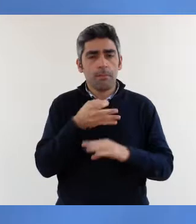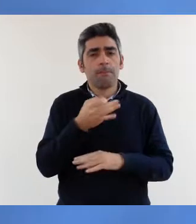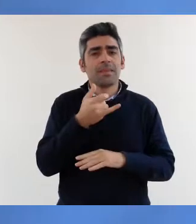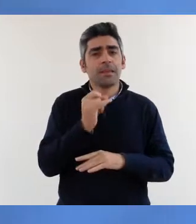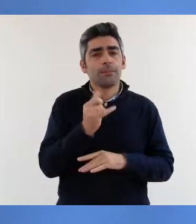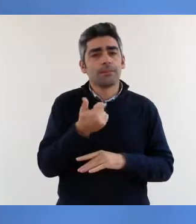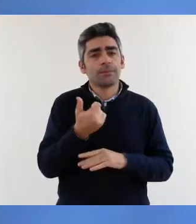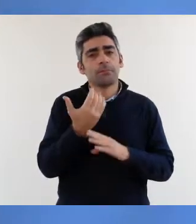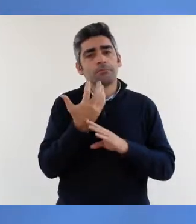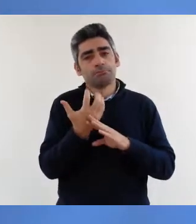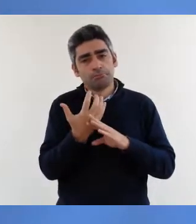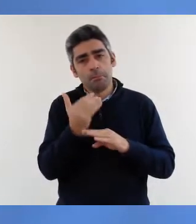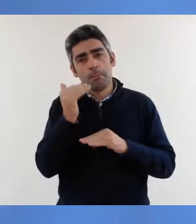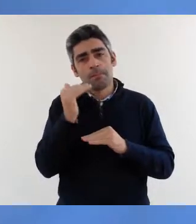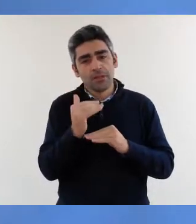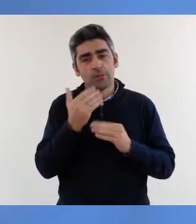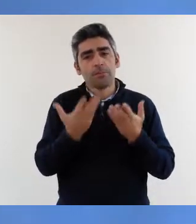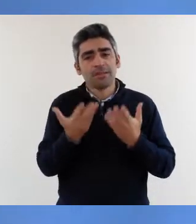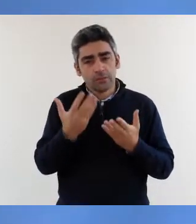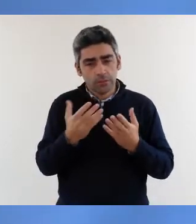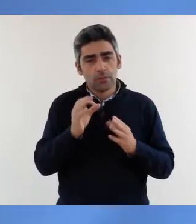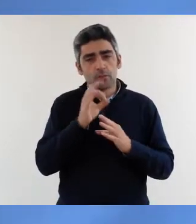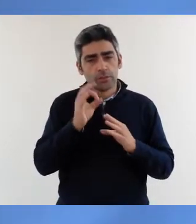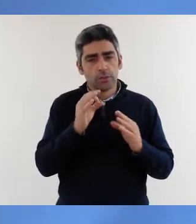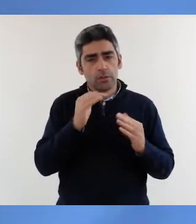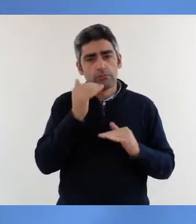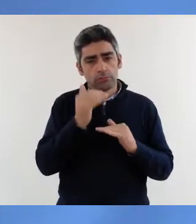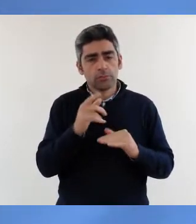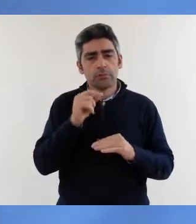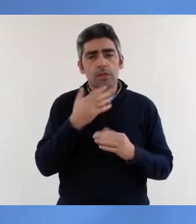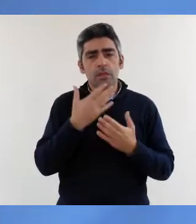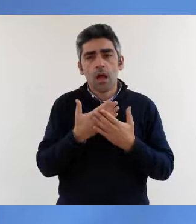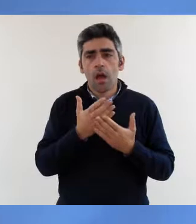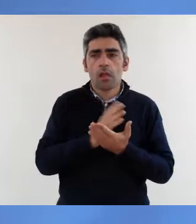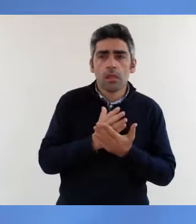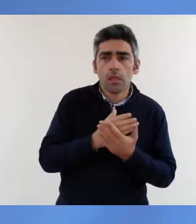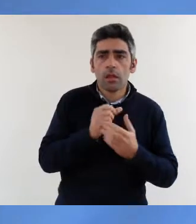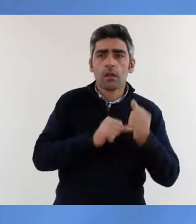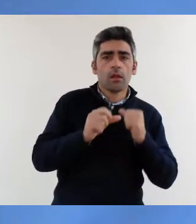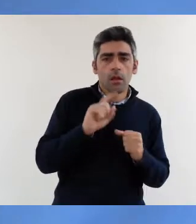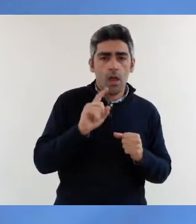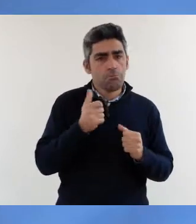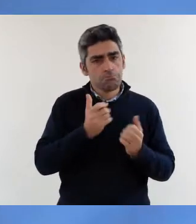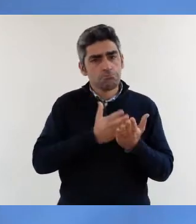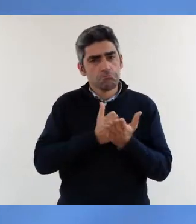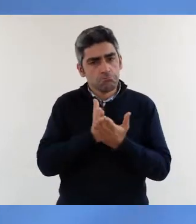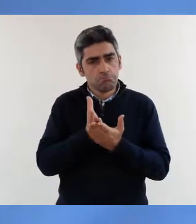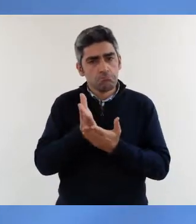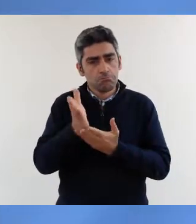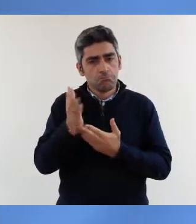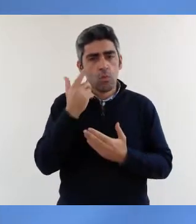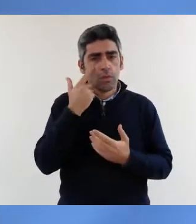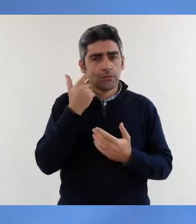reduzido o défice o seu peso no produto interno bruto em proporção muito significativa e sem hesitações sobre o